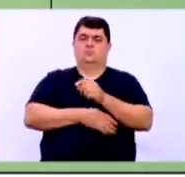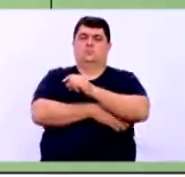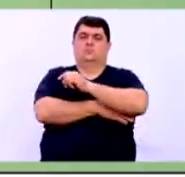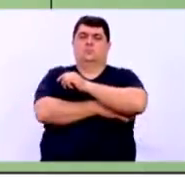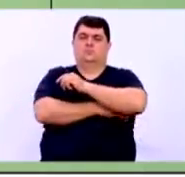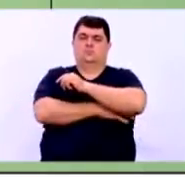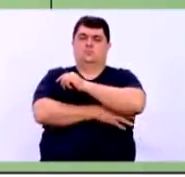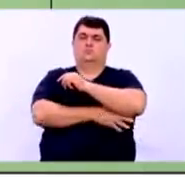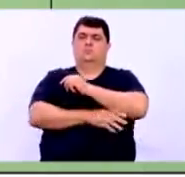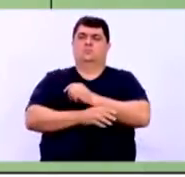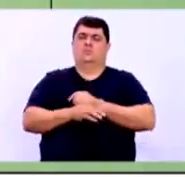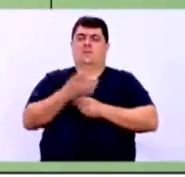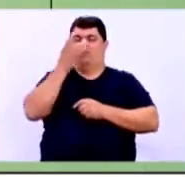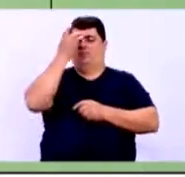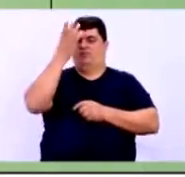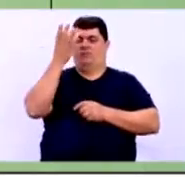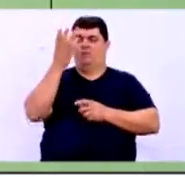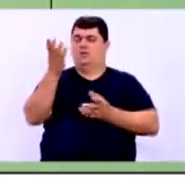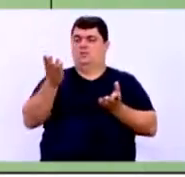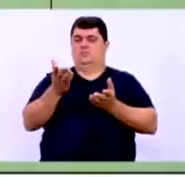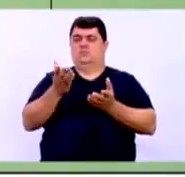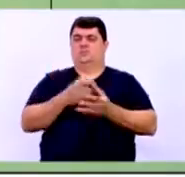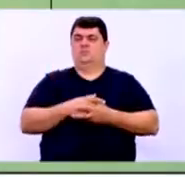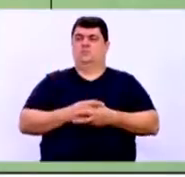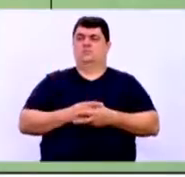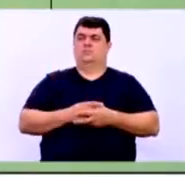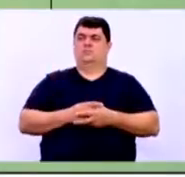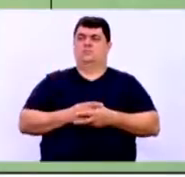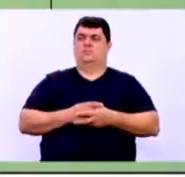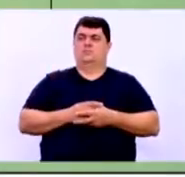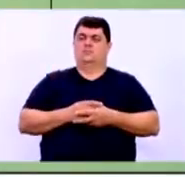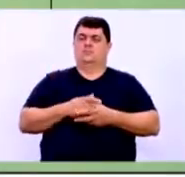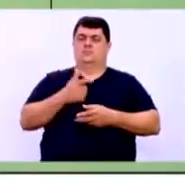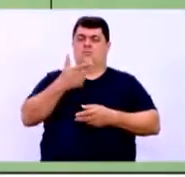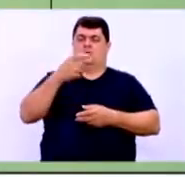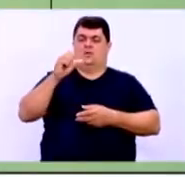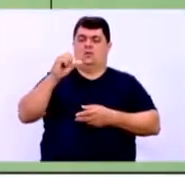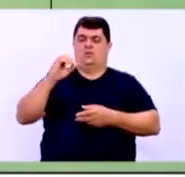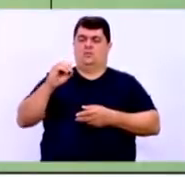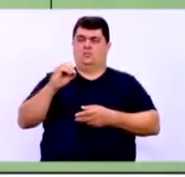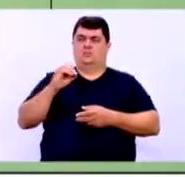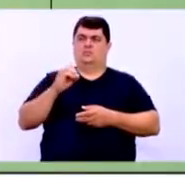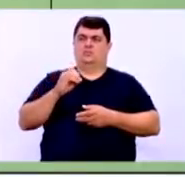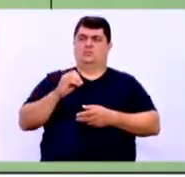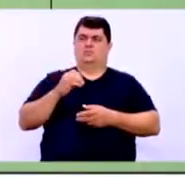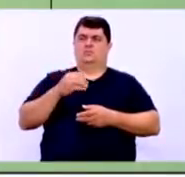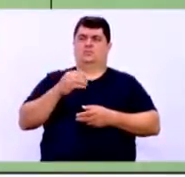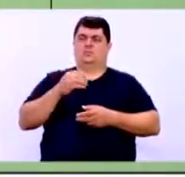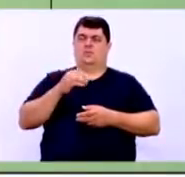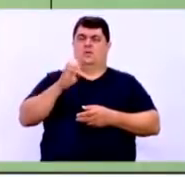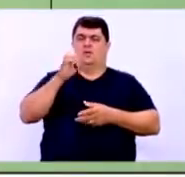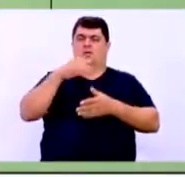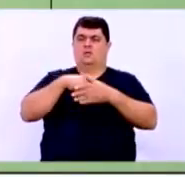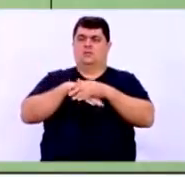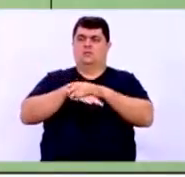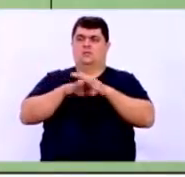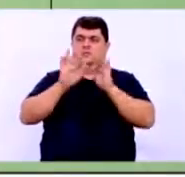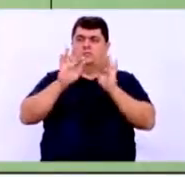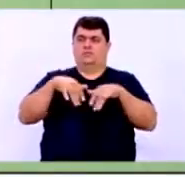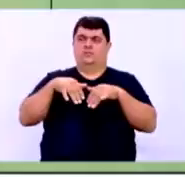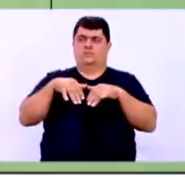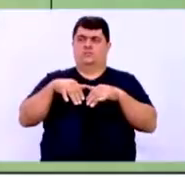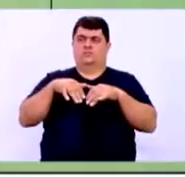professor. Pelo amor de Deus, é muito tranquilo. Valor total, 290, né? E o nosso, quanto ficou no nosso